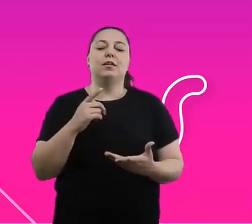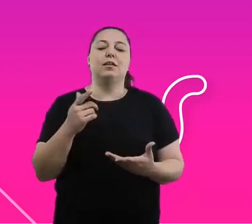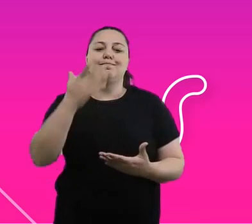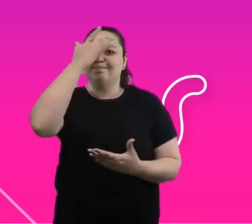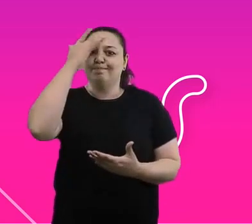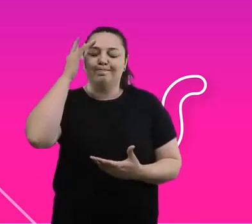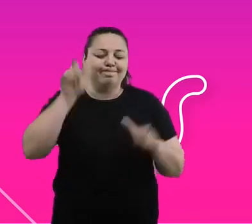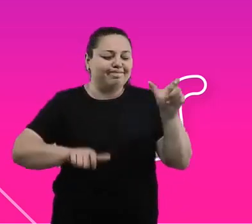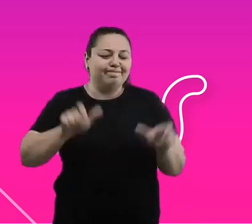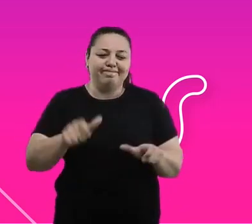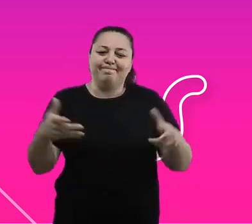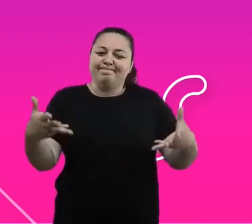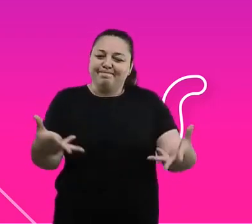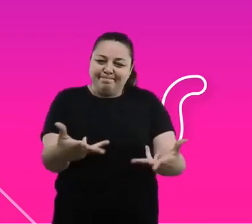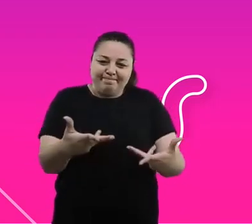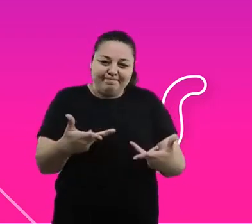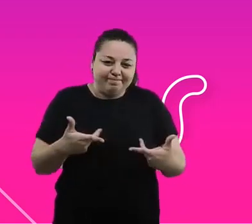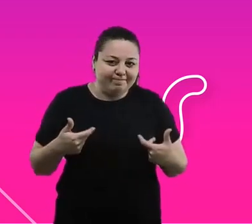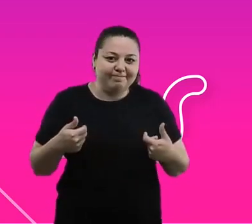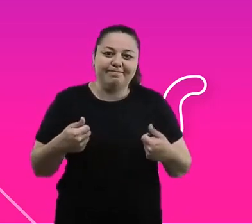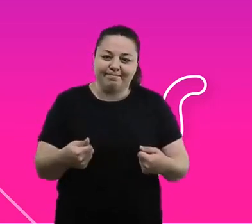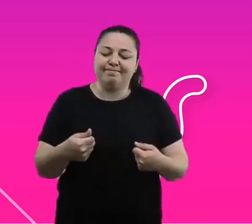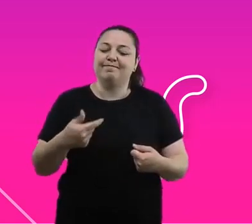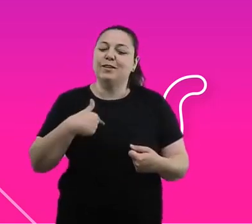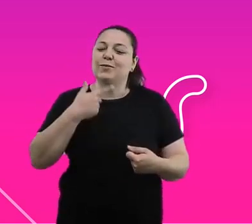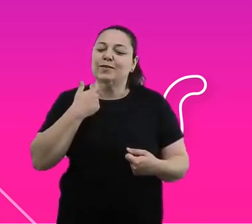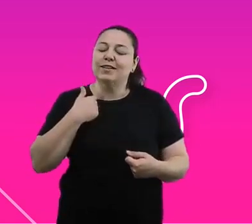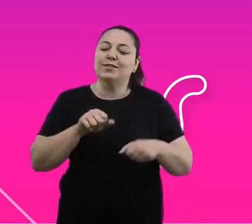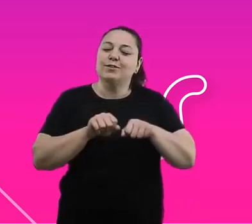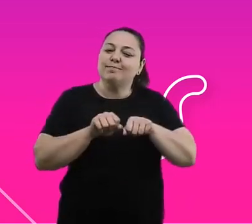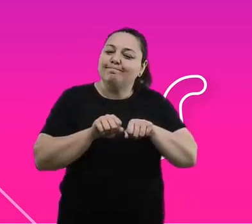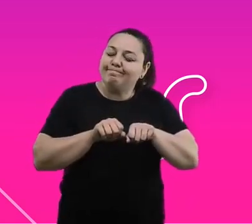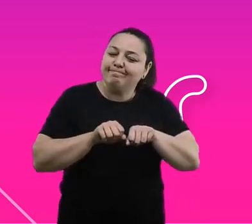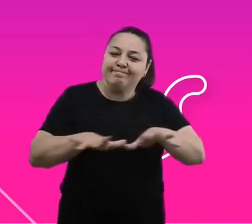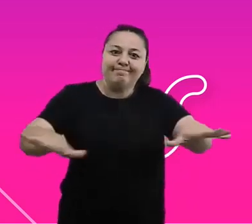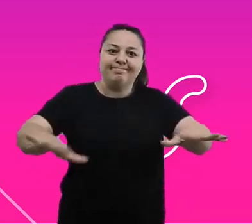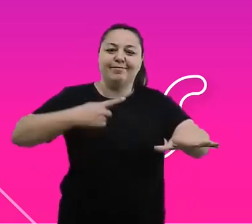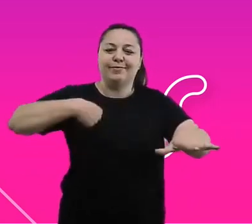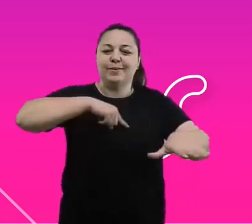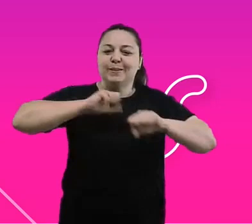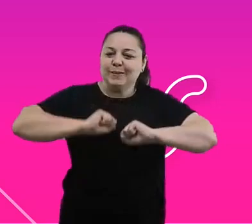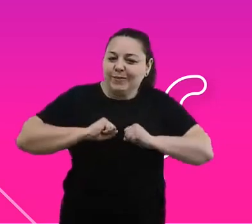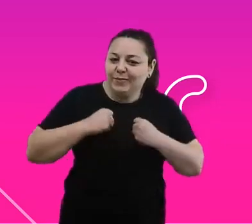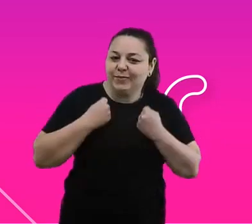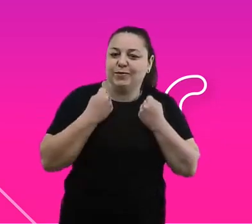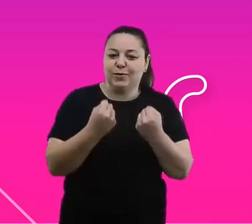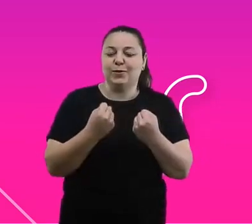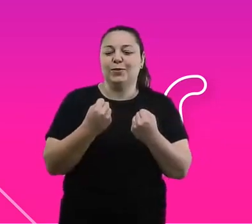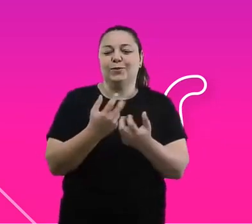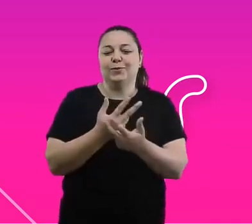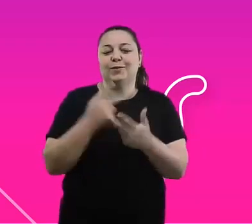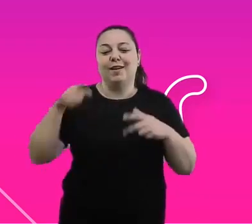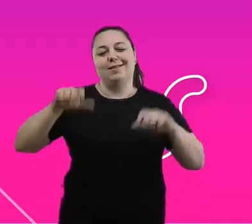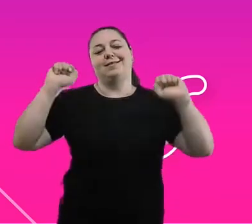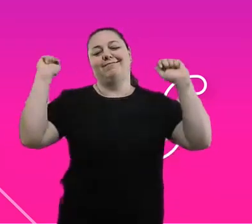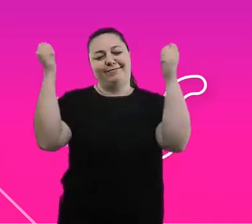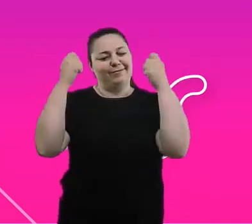compartilhar um pouquinho desse nosso esforço aqui com esse espaço, com esse festival que a gente admira tanto.